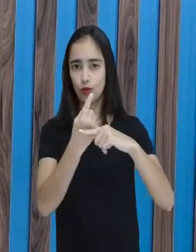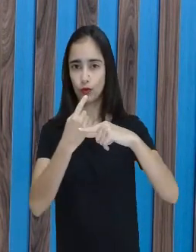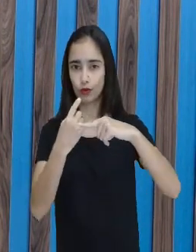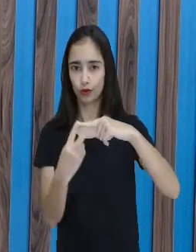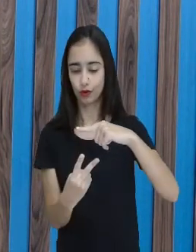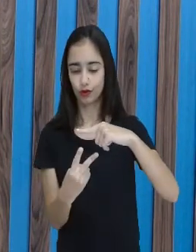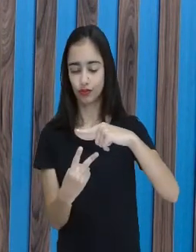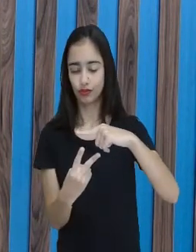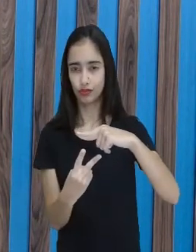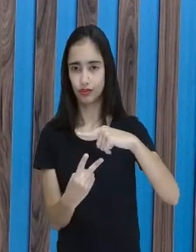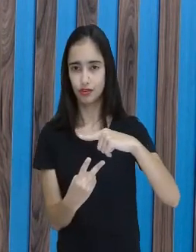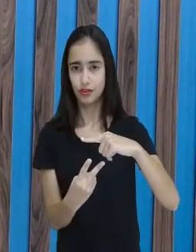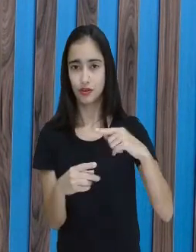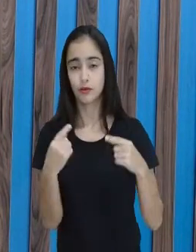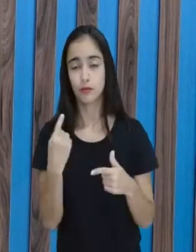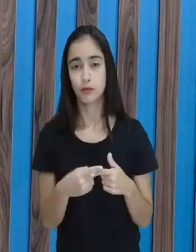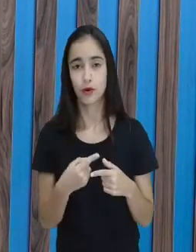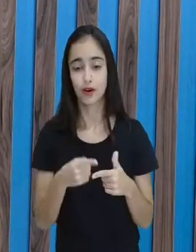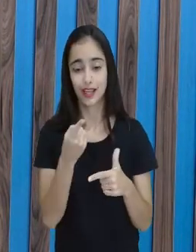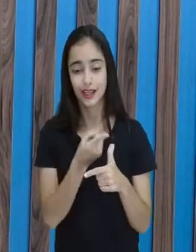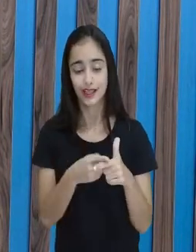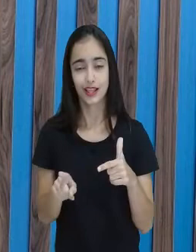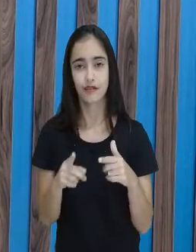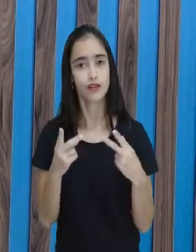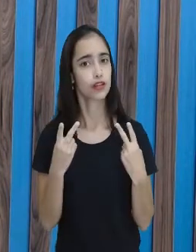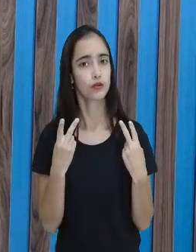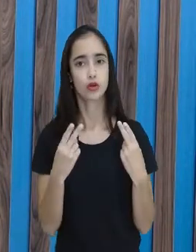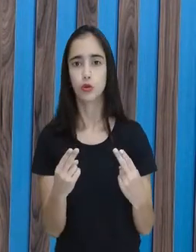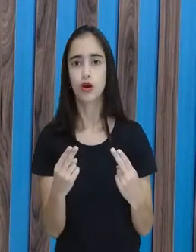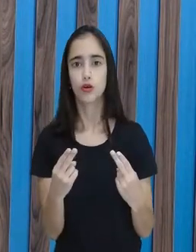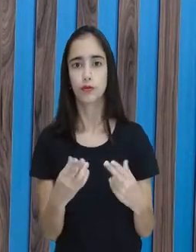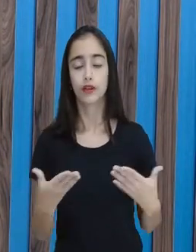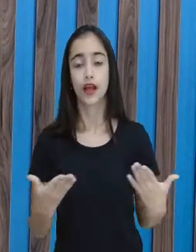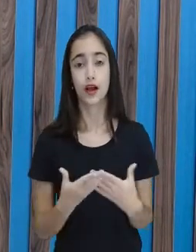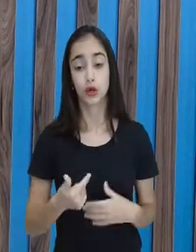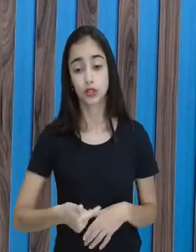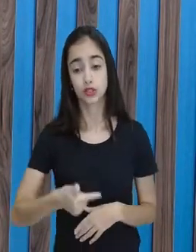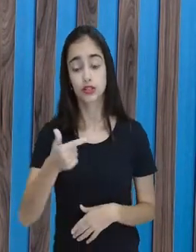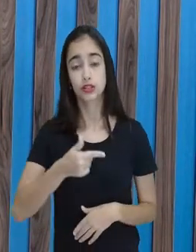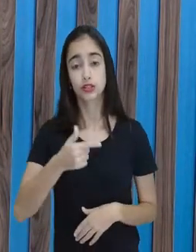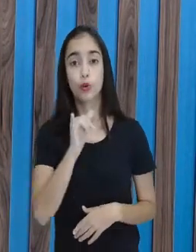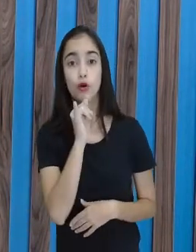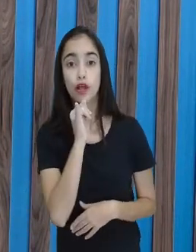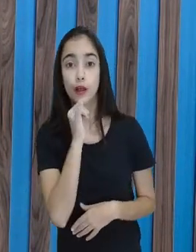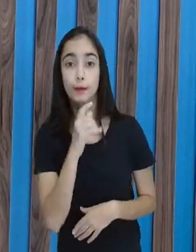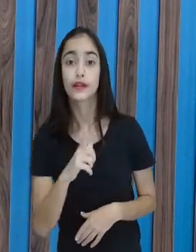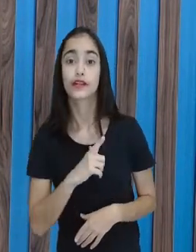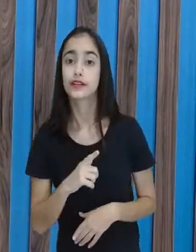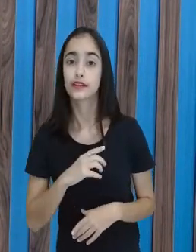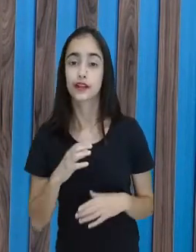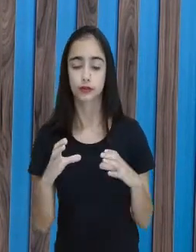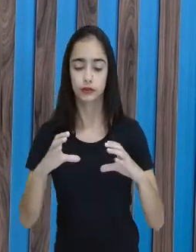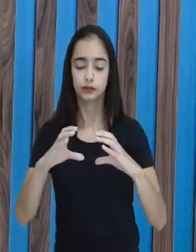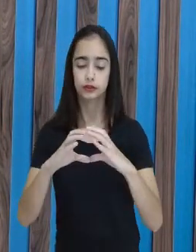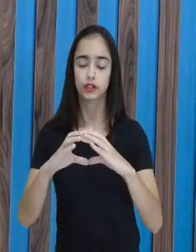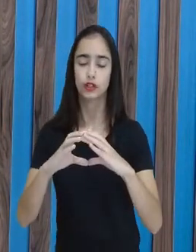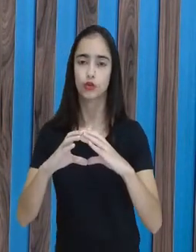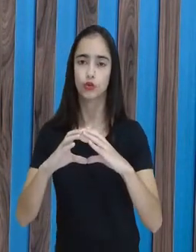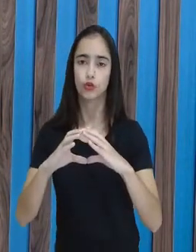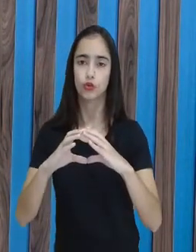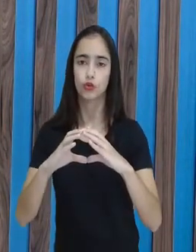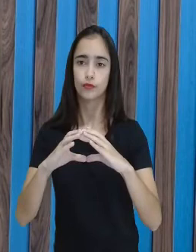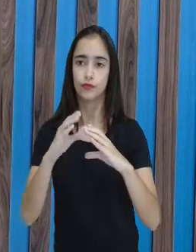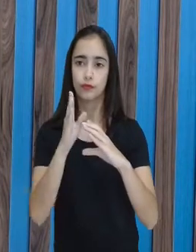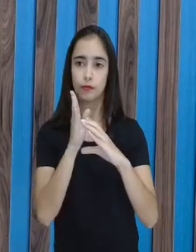e dividi o todo em 2 partes iguais. No segundo exemplo, eu tenho o mesmo círculo dividido agora em 3